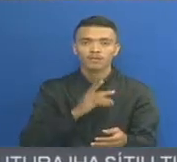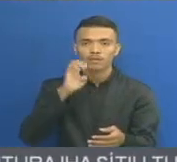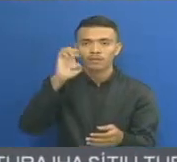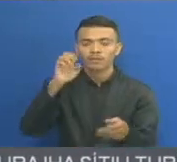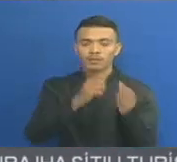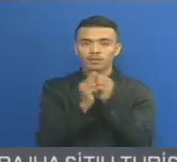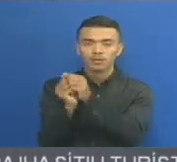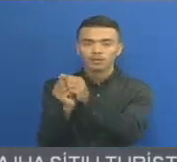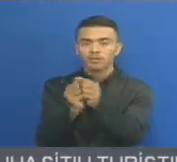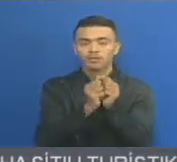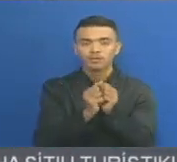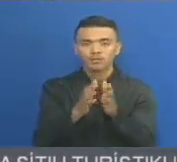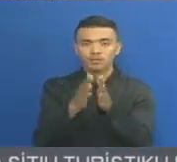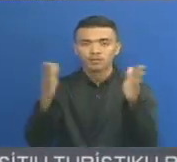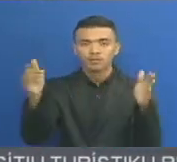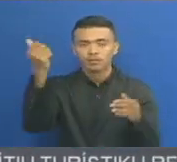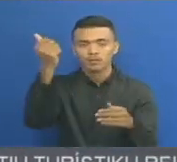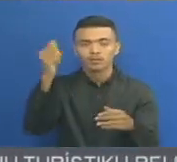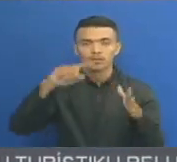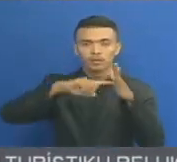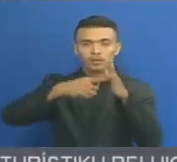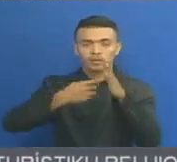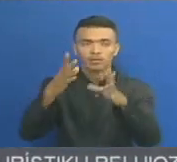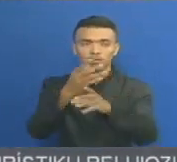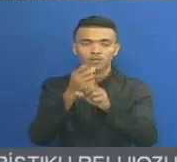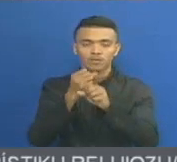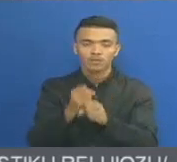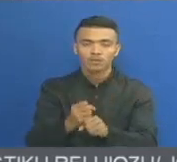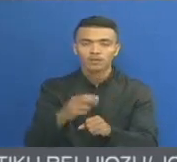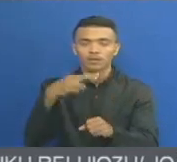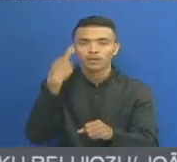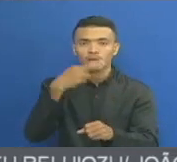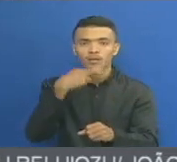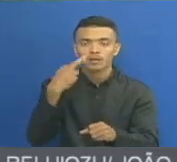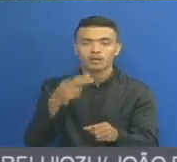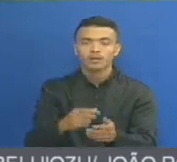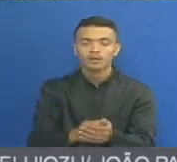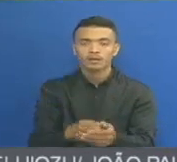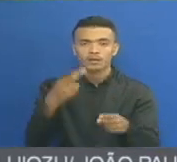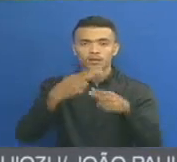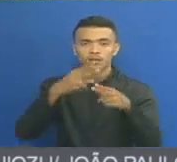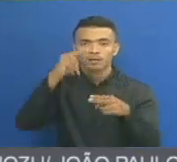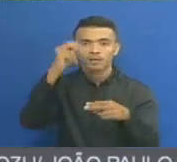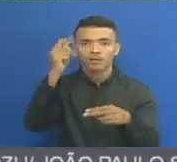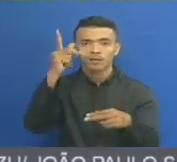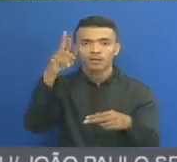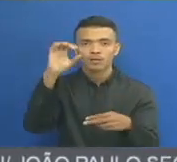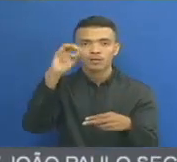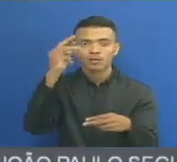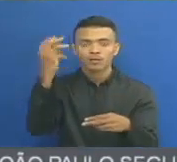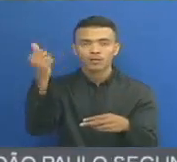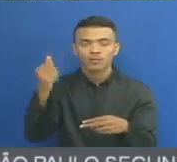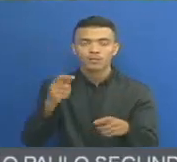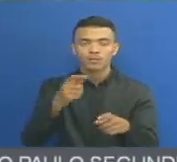muito hectares sanulo nebe simbolicamente há o coleta ona, há no variedade na croma. Enquanto tu irsampel o